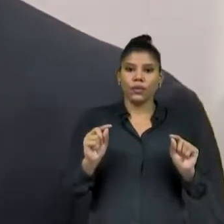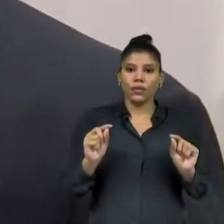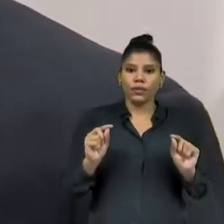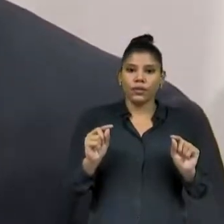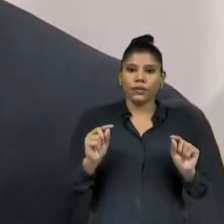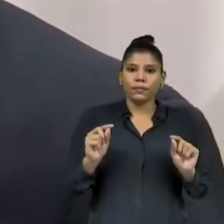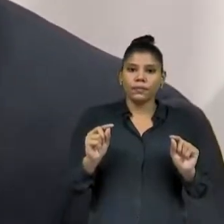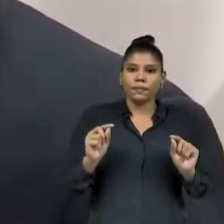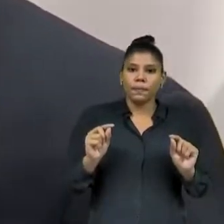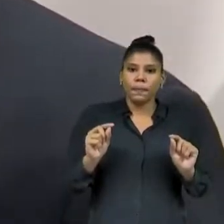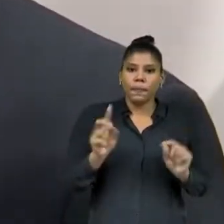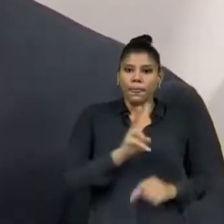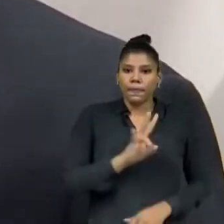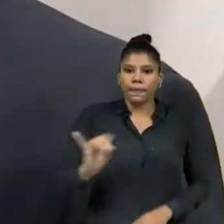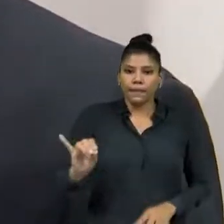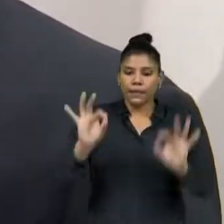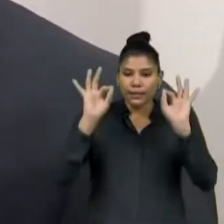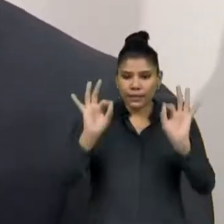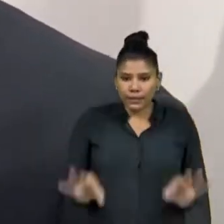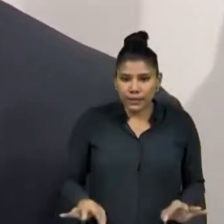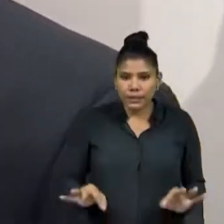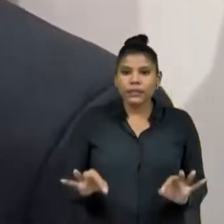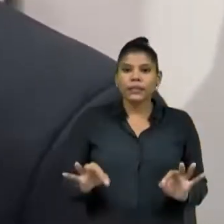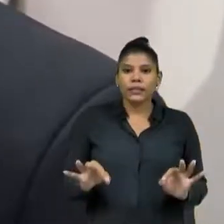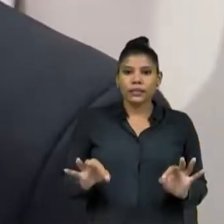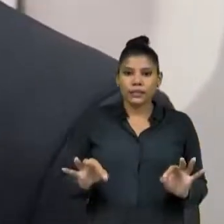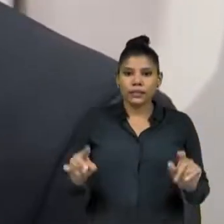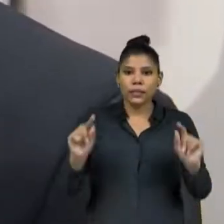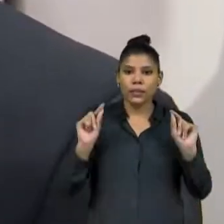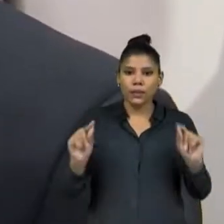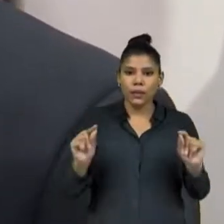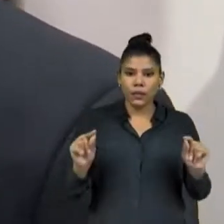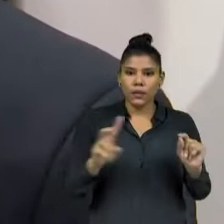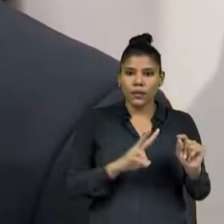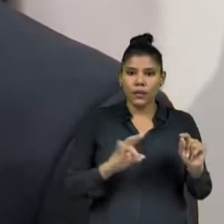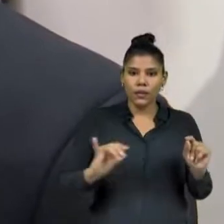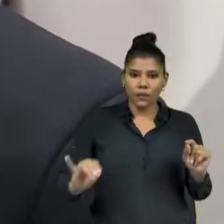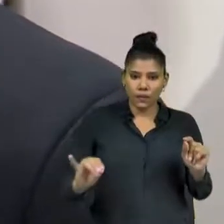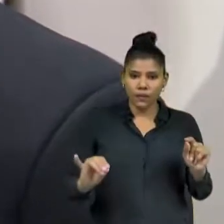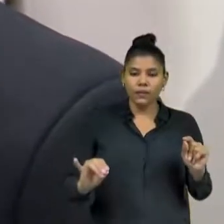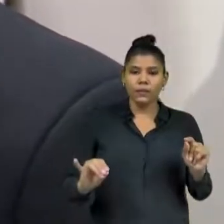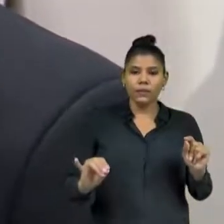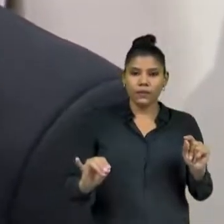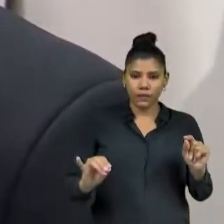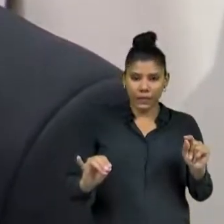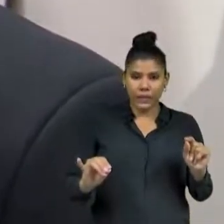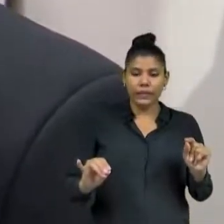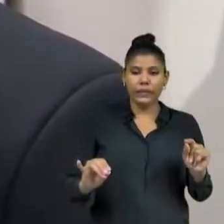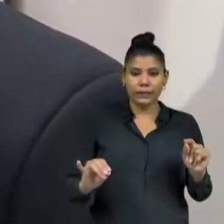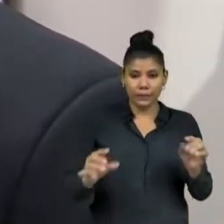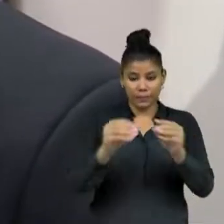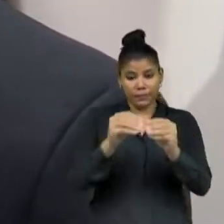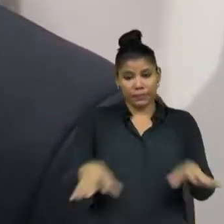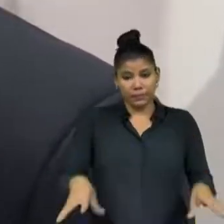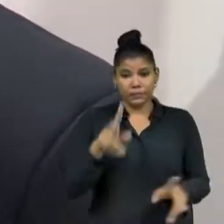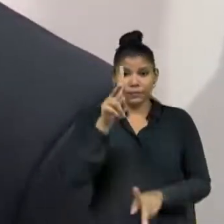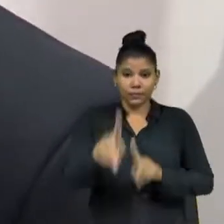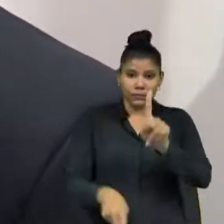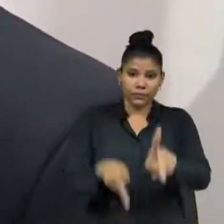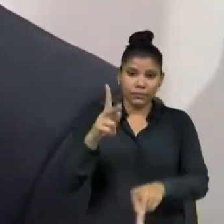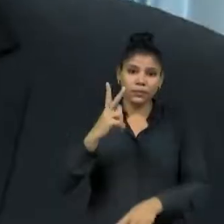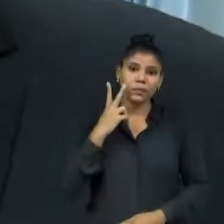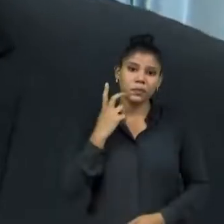irá, sem sombra de dúvida, afetar, repercutir diretamente no bolso da população cearense, no trabalhador,